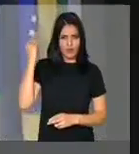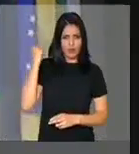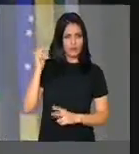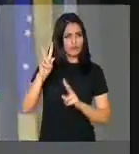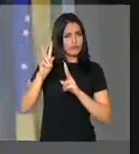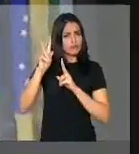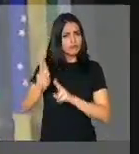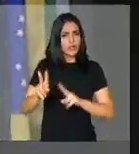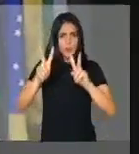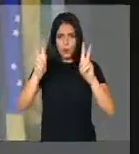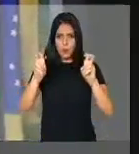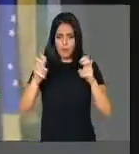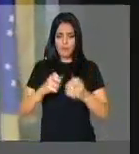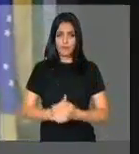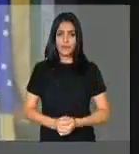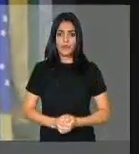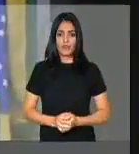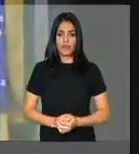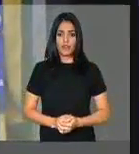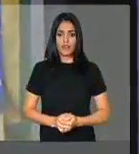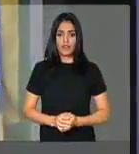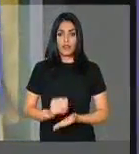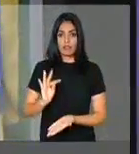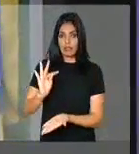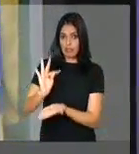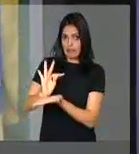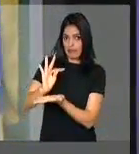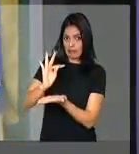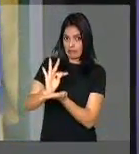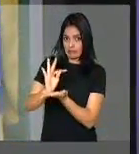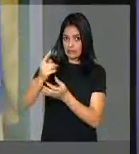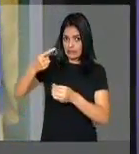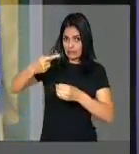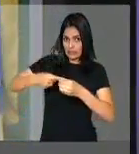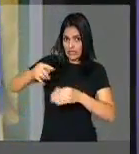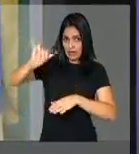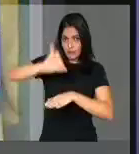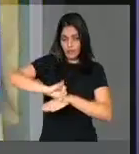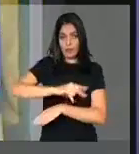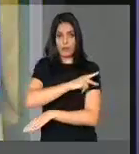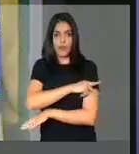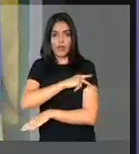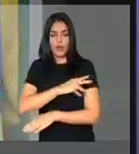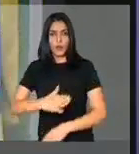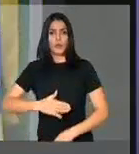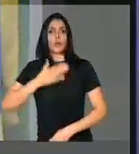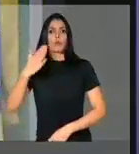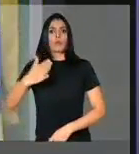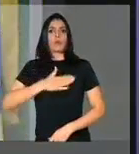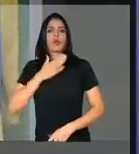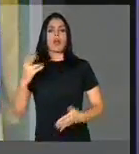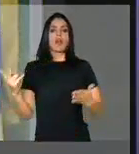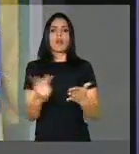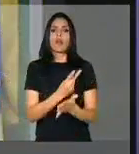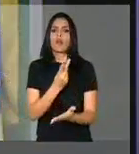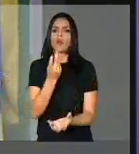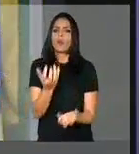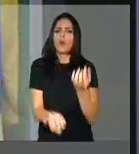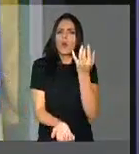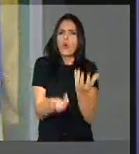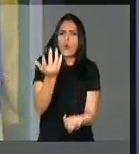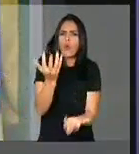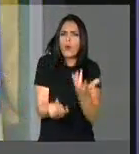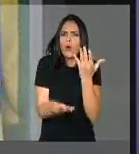atrás. Teresina hoje foi abalada pelo impacto de um incêndio em um dos